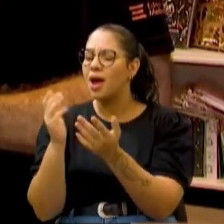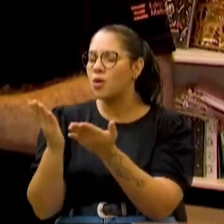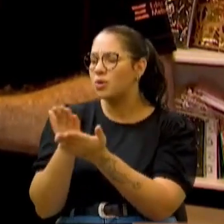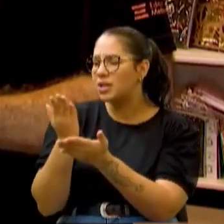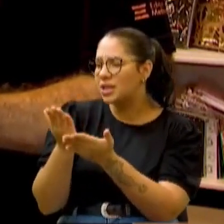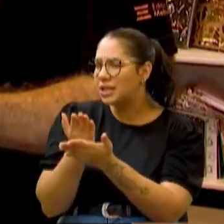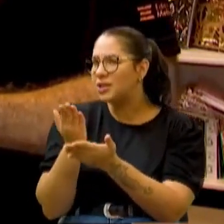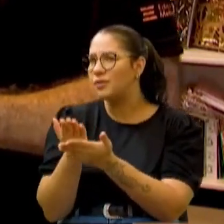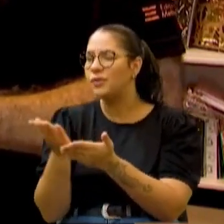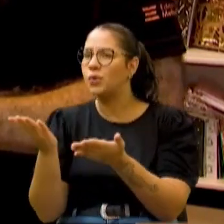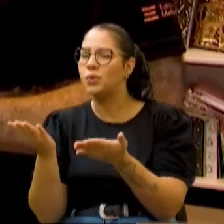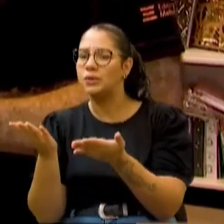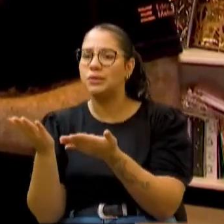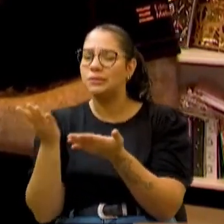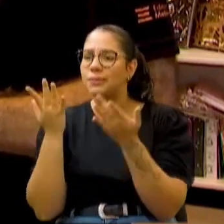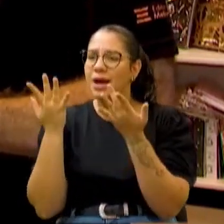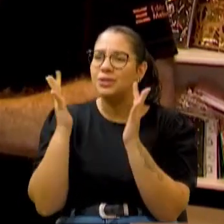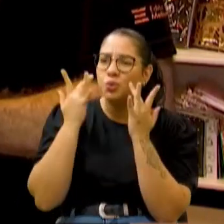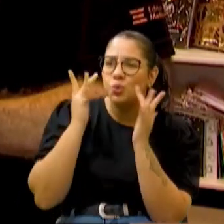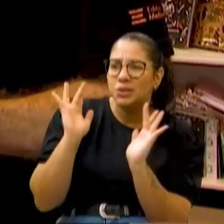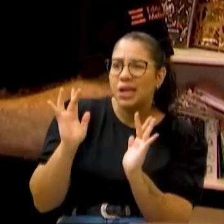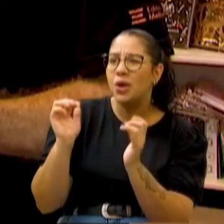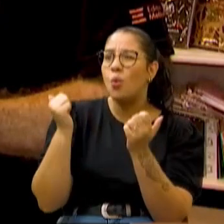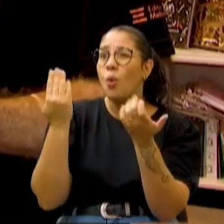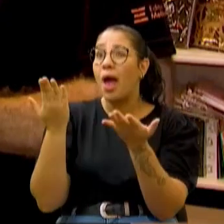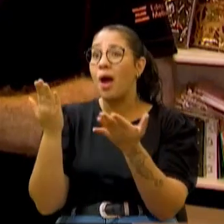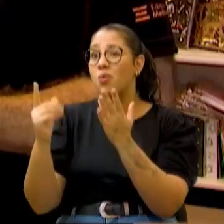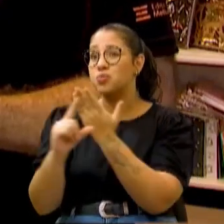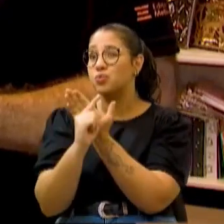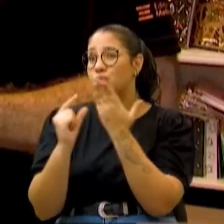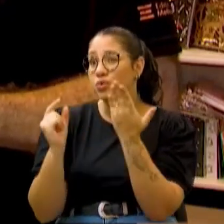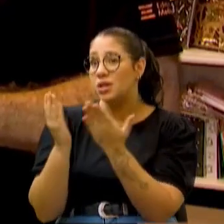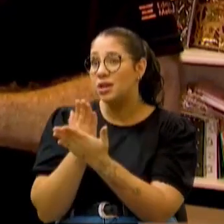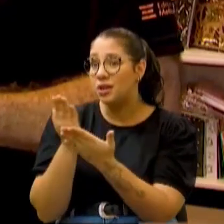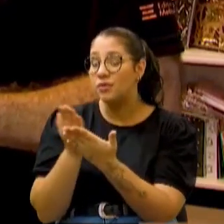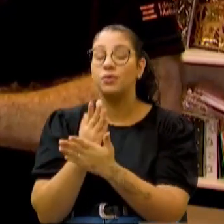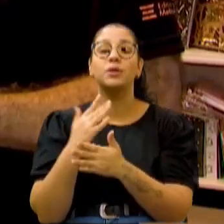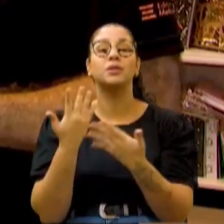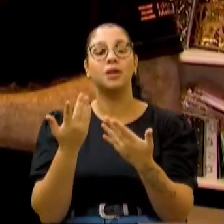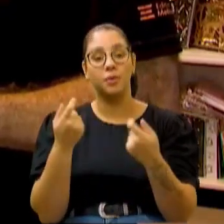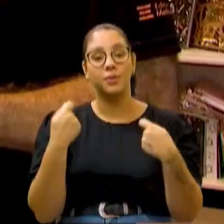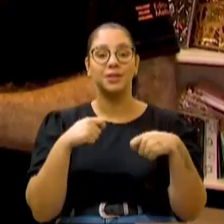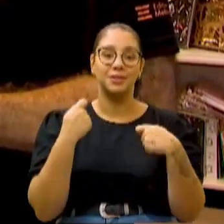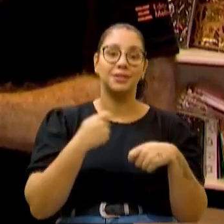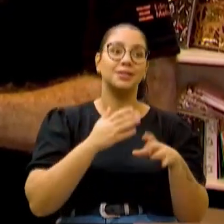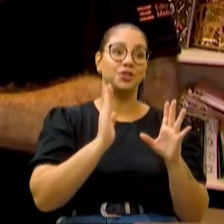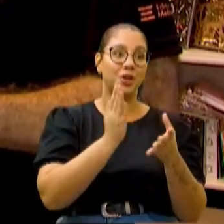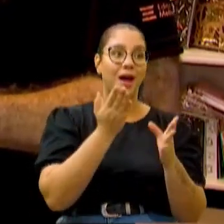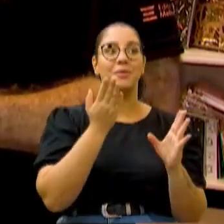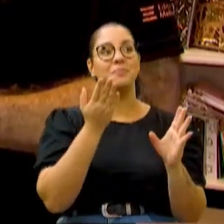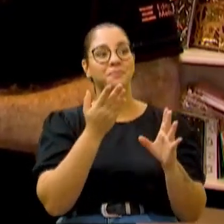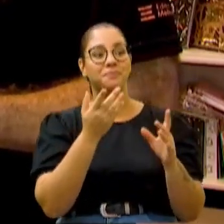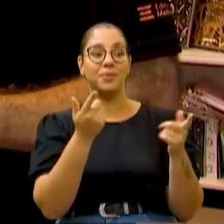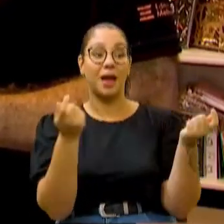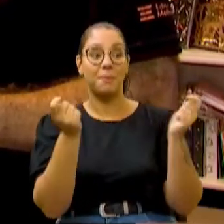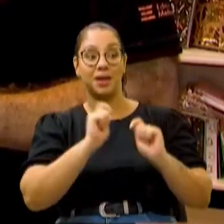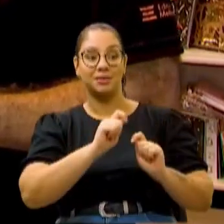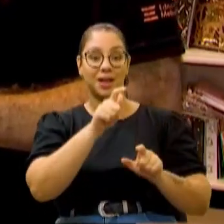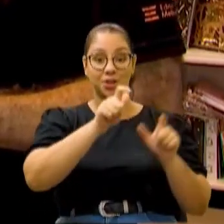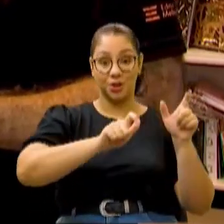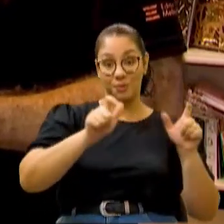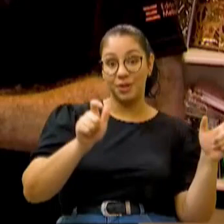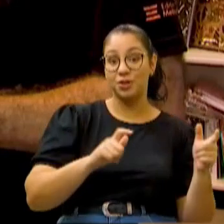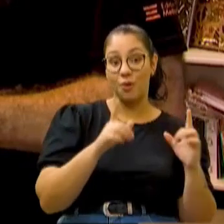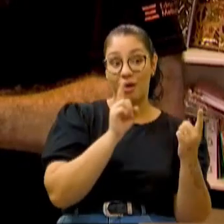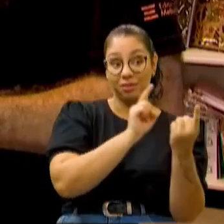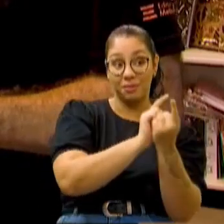tudo mais, mas não sei que livro. Então faz parte também das habilidades, né, do